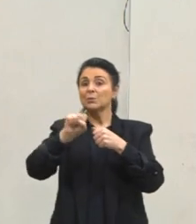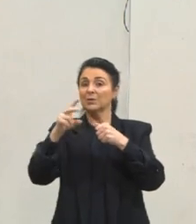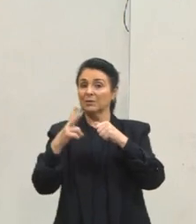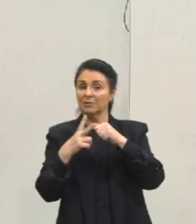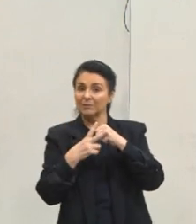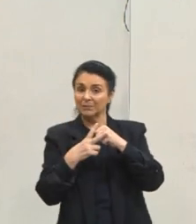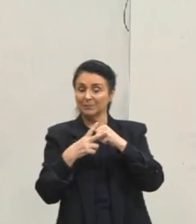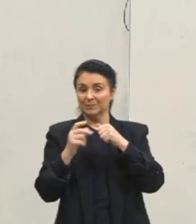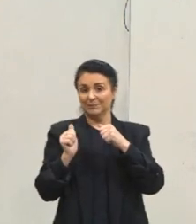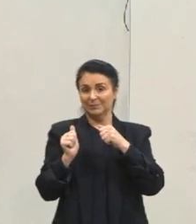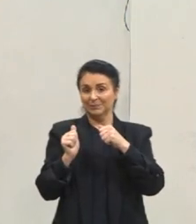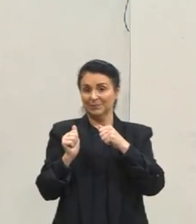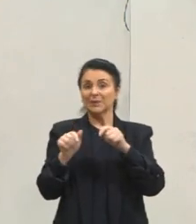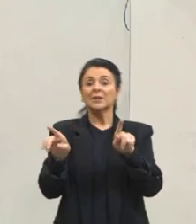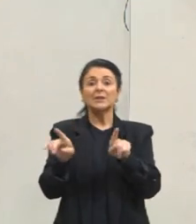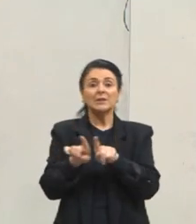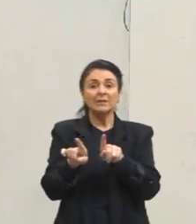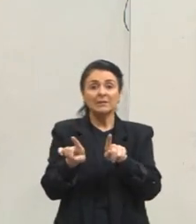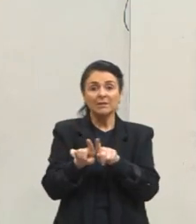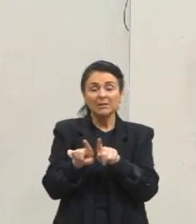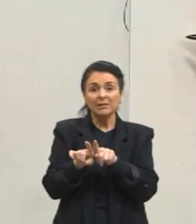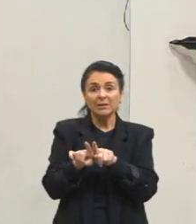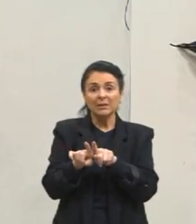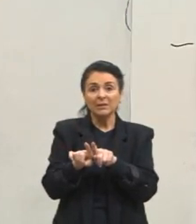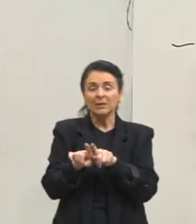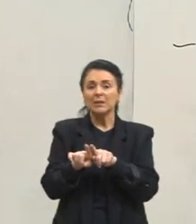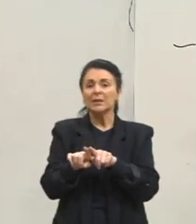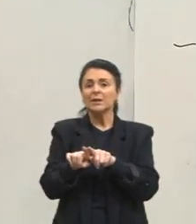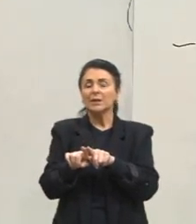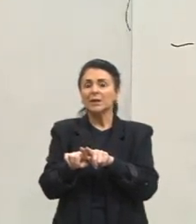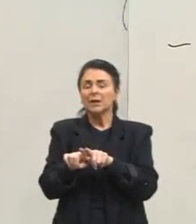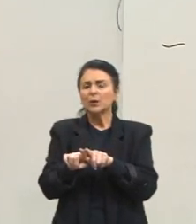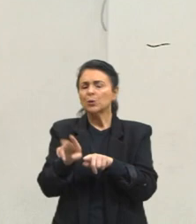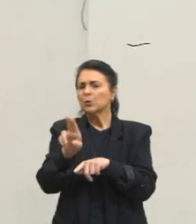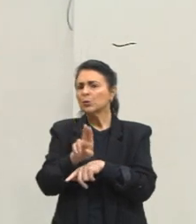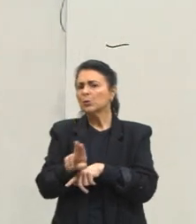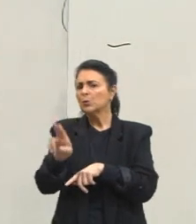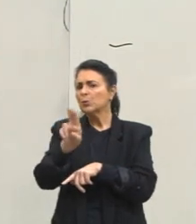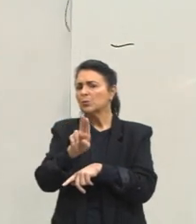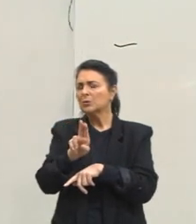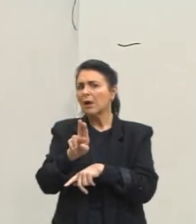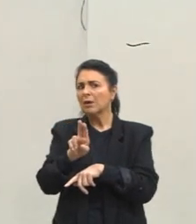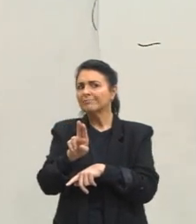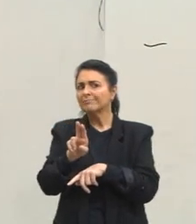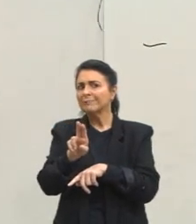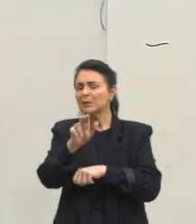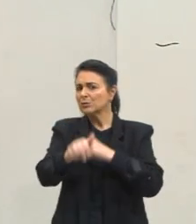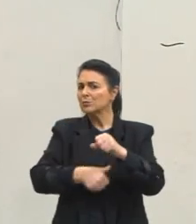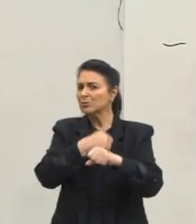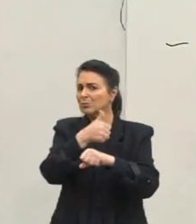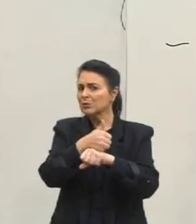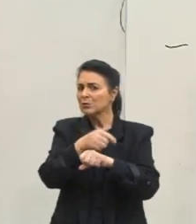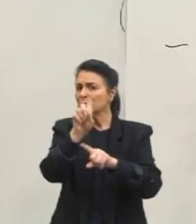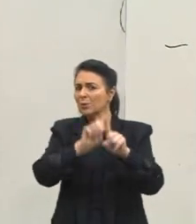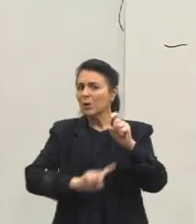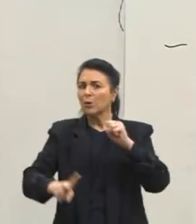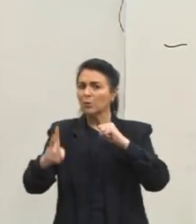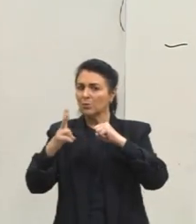bom né E também gente muitas vezes e ocupa alguns verbos também e